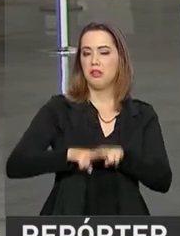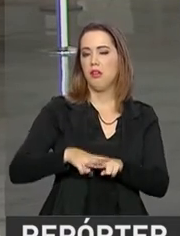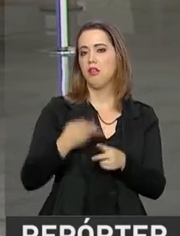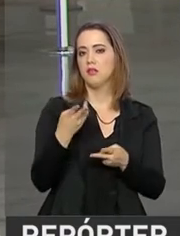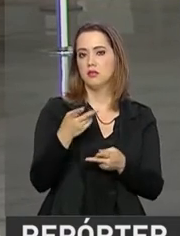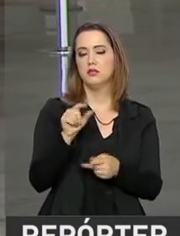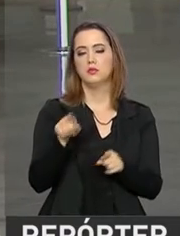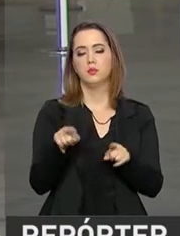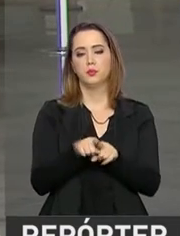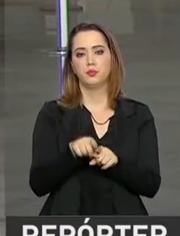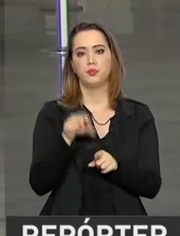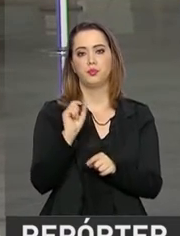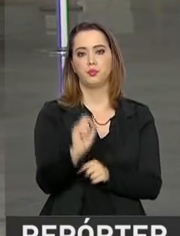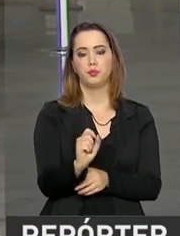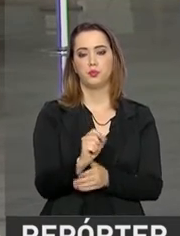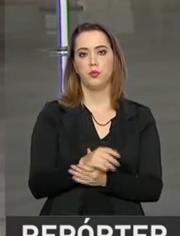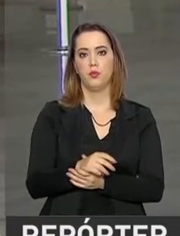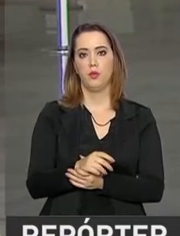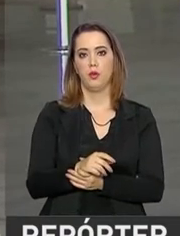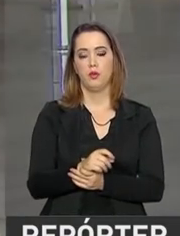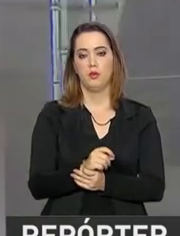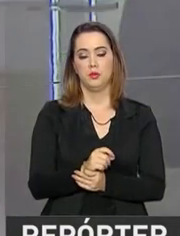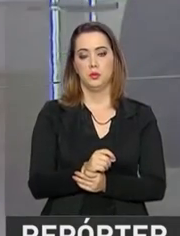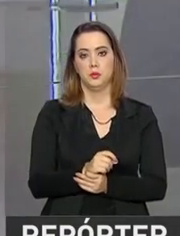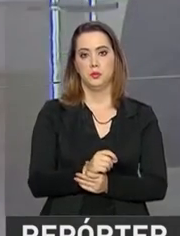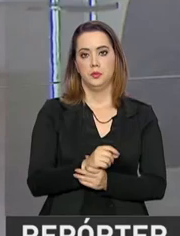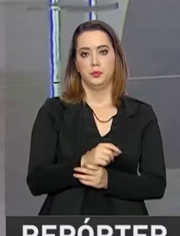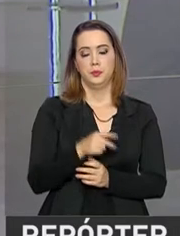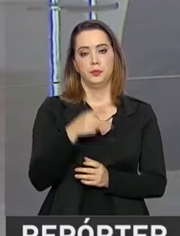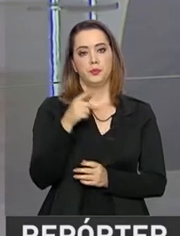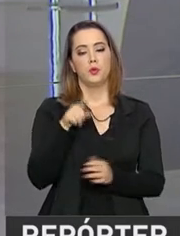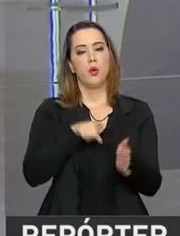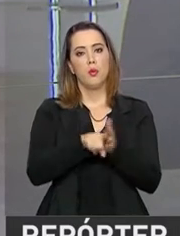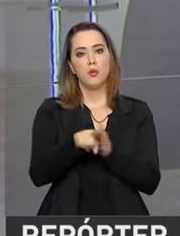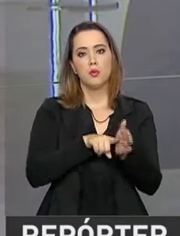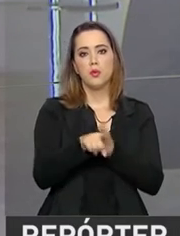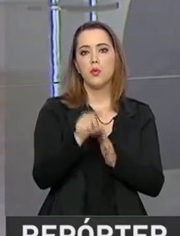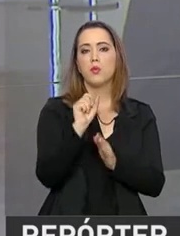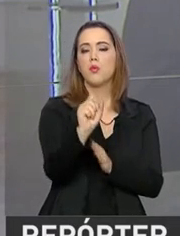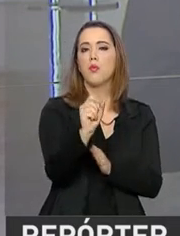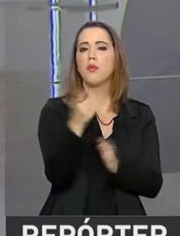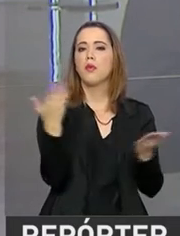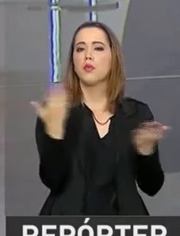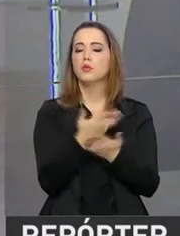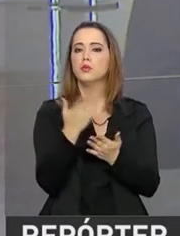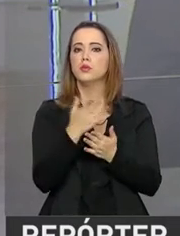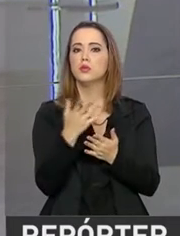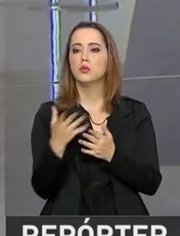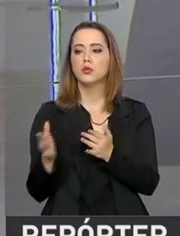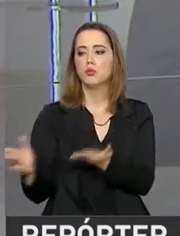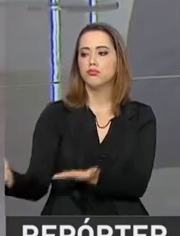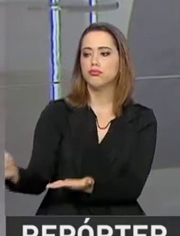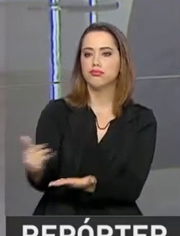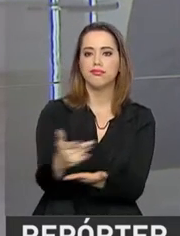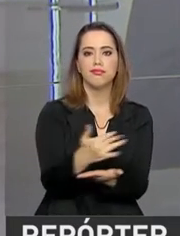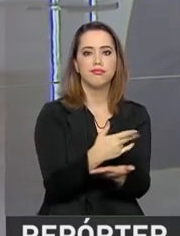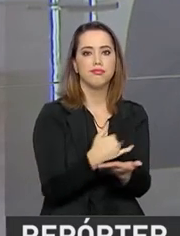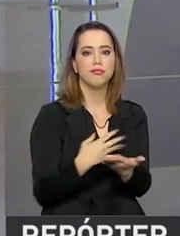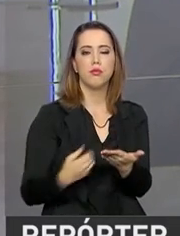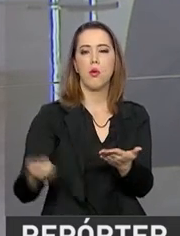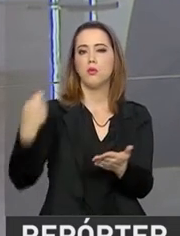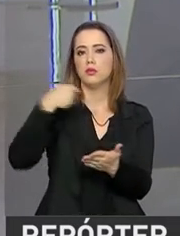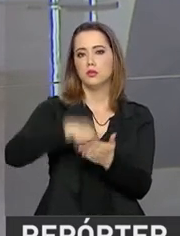e falsidade ideológica o Paulo agora falando aí de arrecadação em postos o ministro-chefe da casa civil